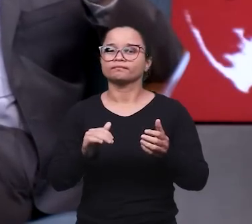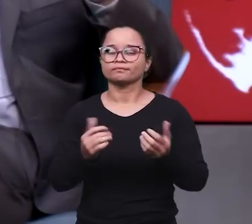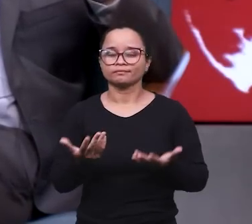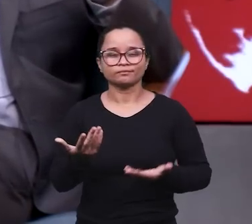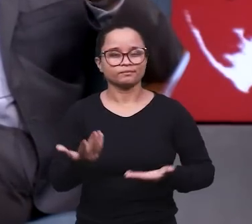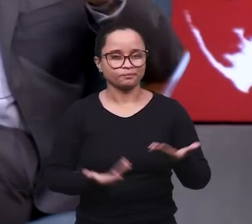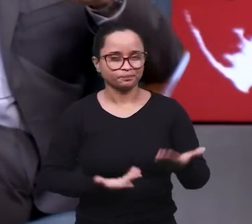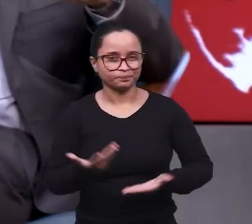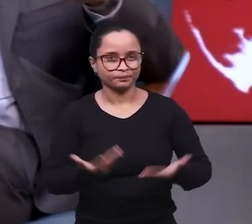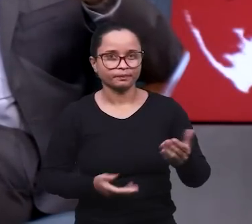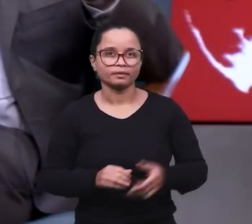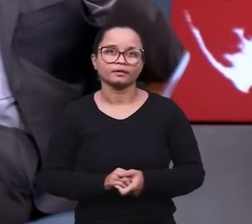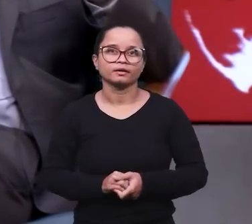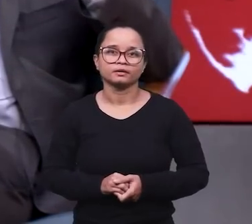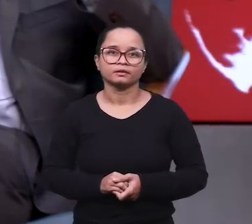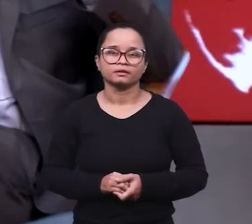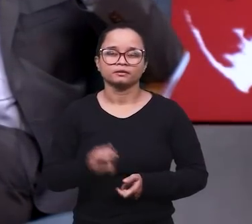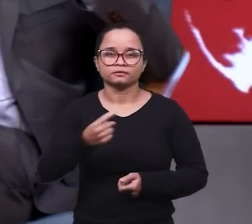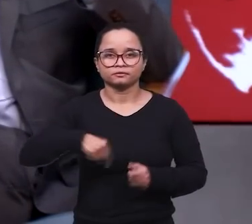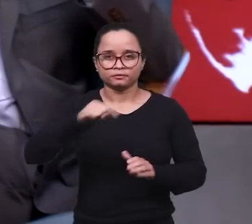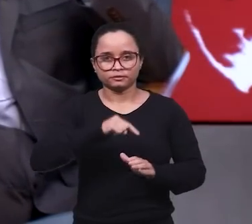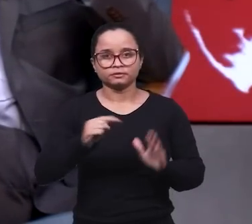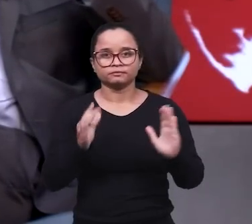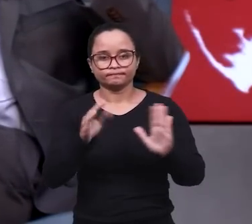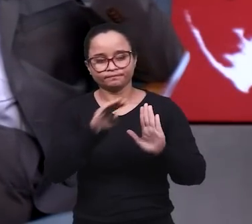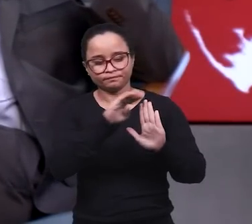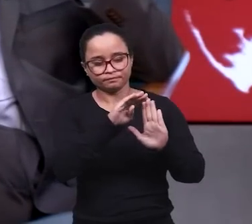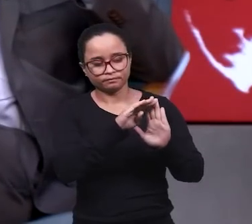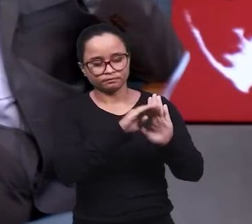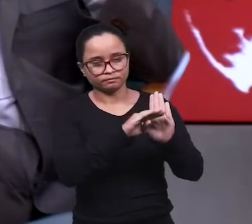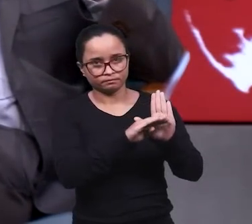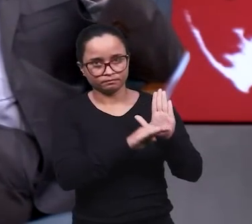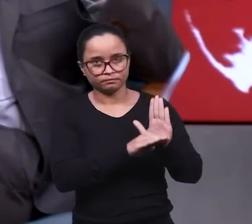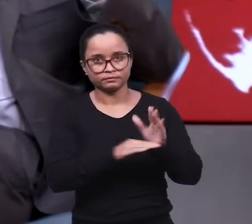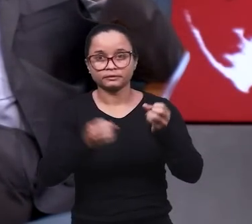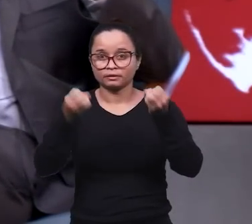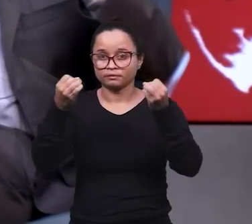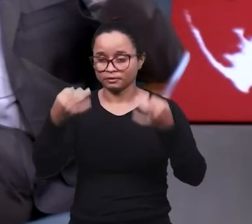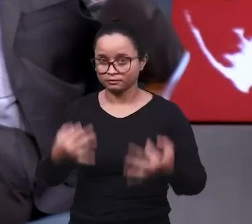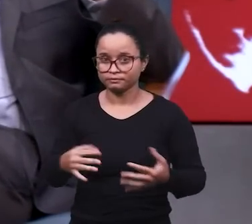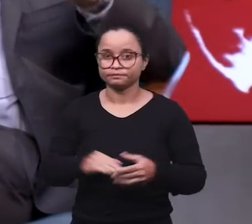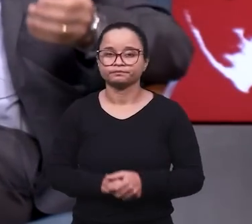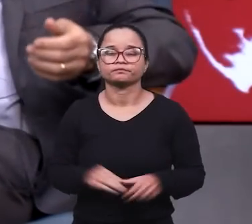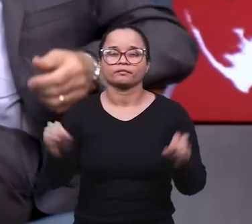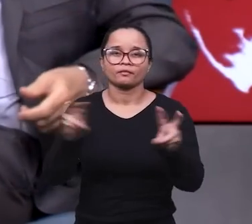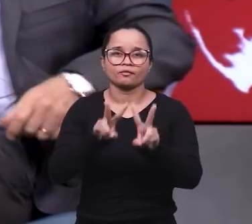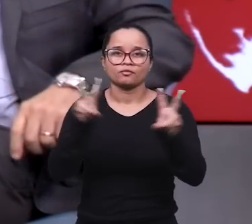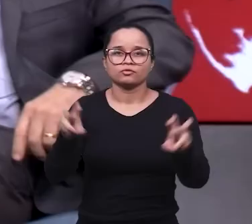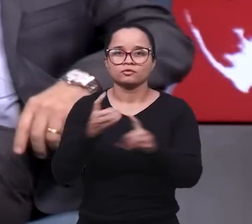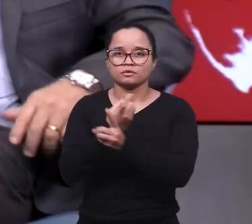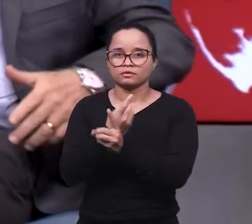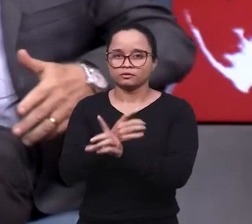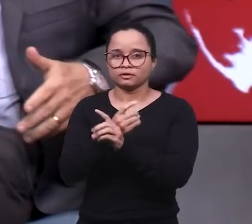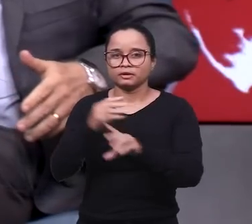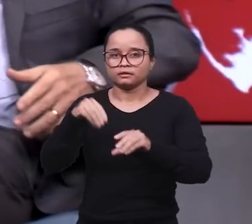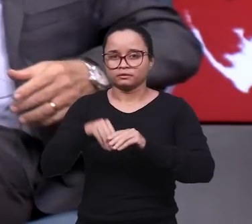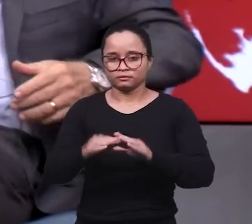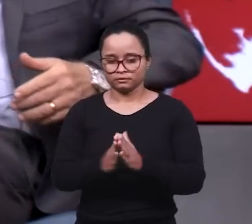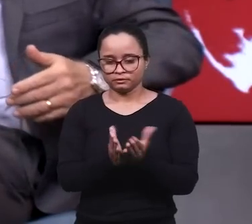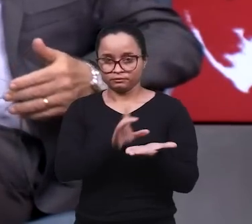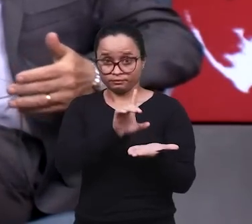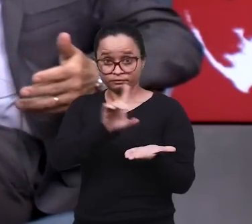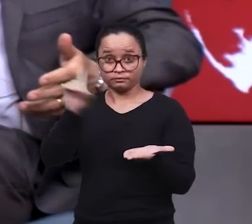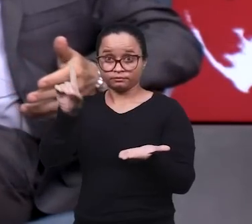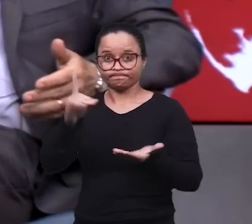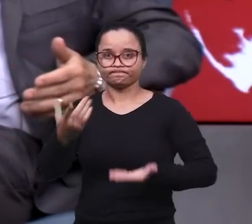Irmãos, nós temos, ao longo desses programas, falado sobre a doutrina bíblica, a